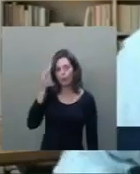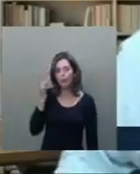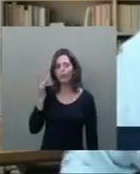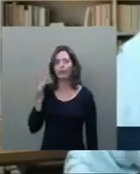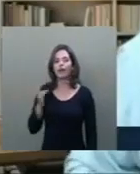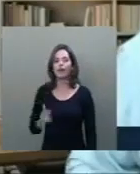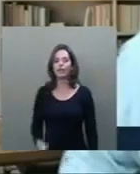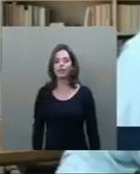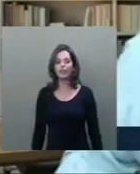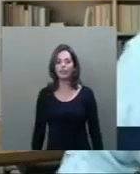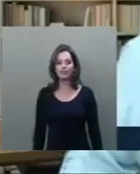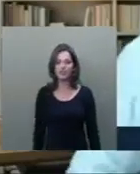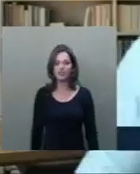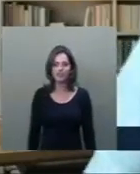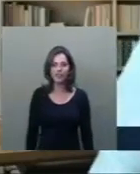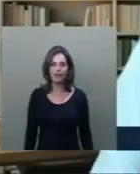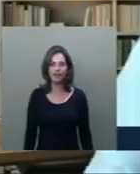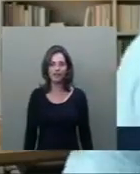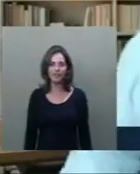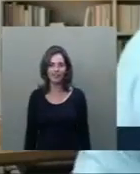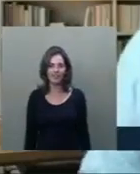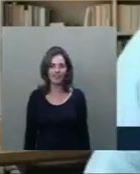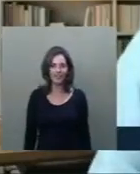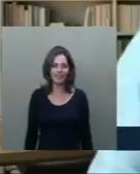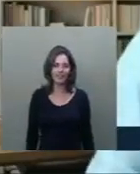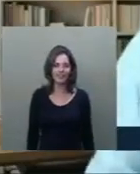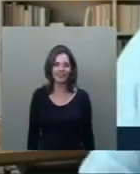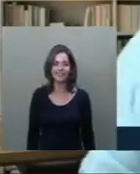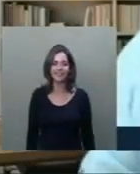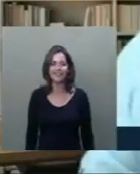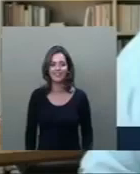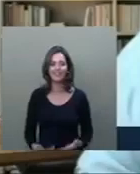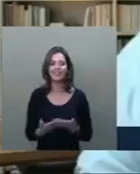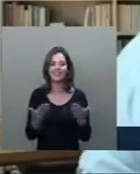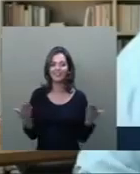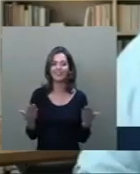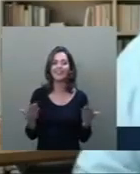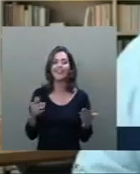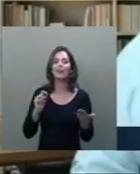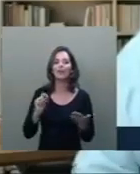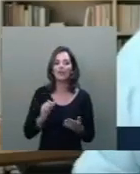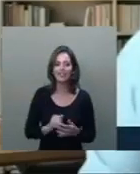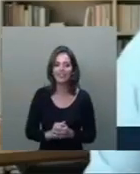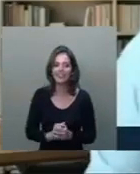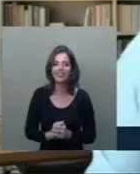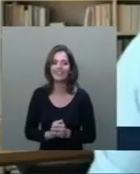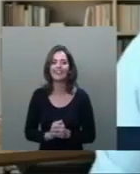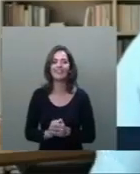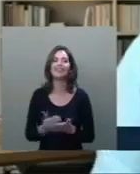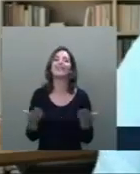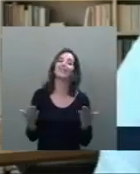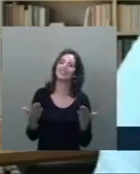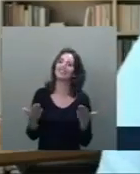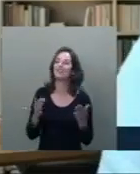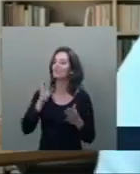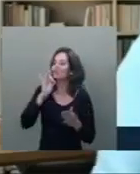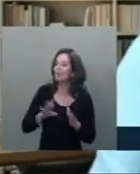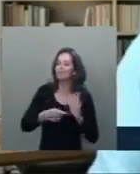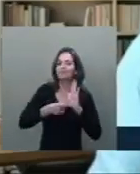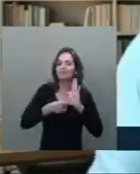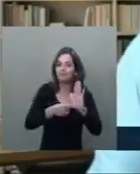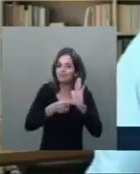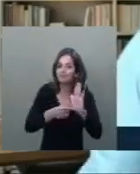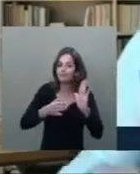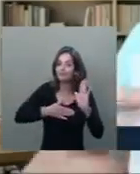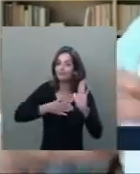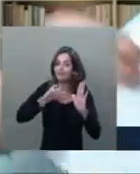se terei naturalmente a oportunidade, sobre a questão dos evangélicos. Mas mais é mostrando, presidente, a minha